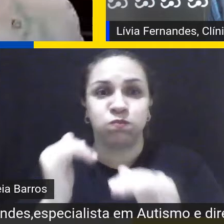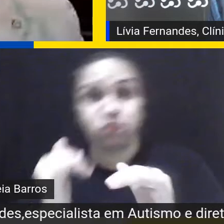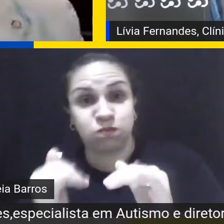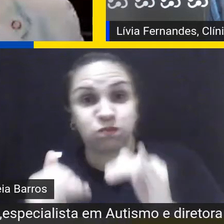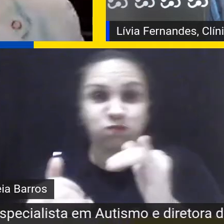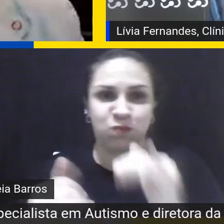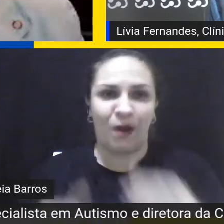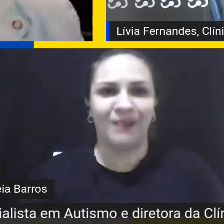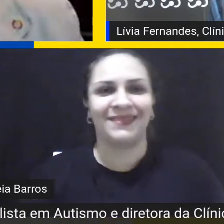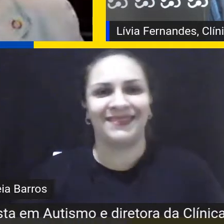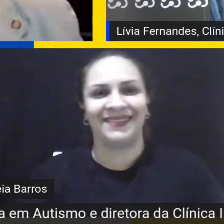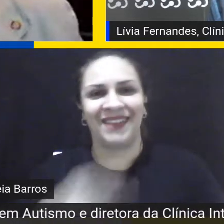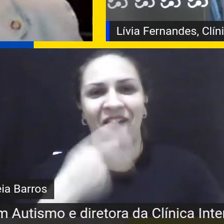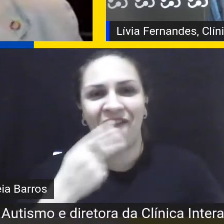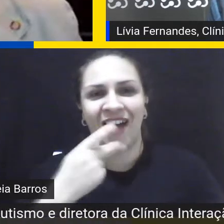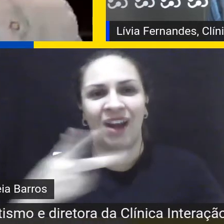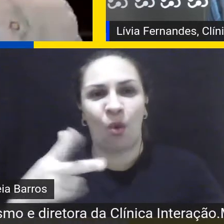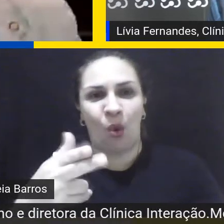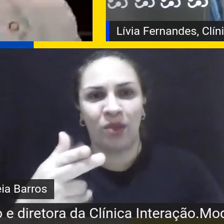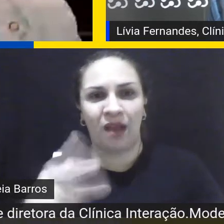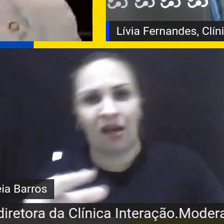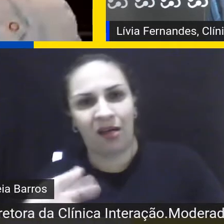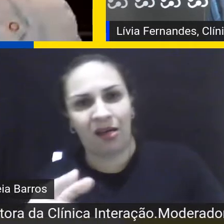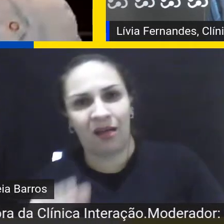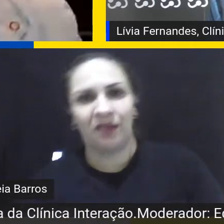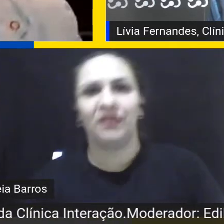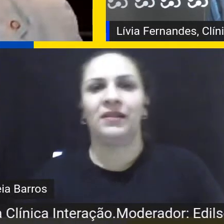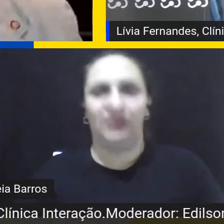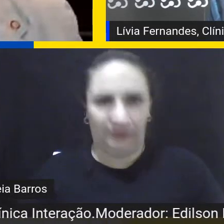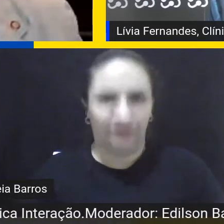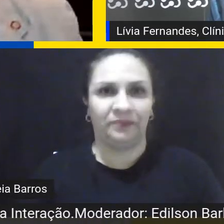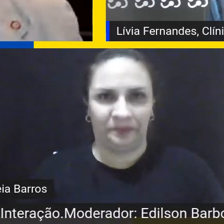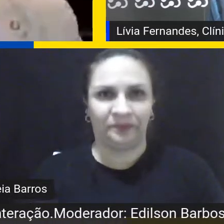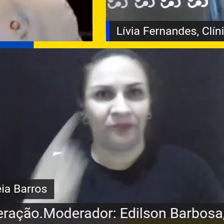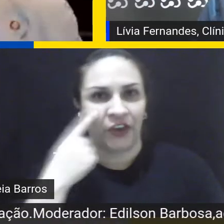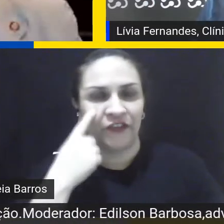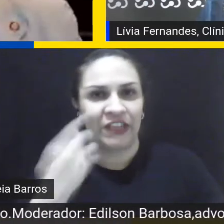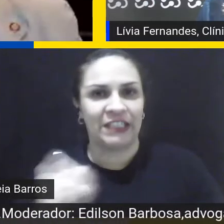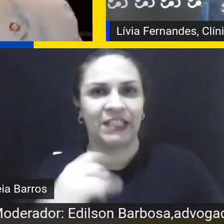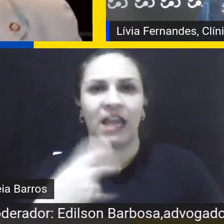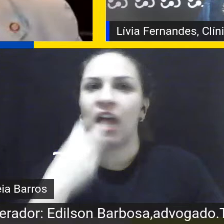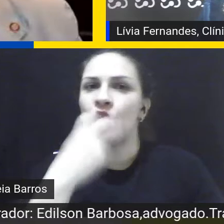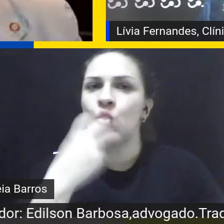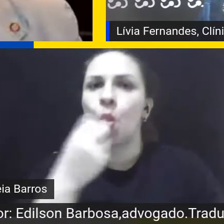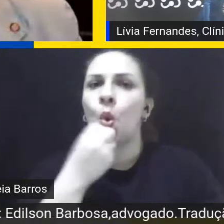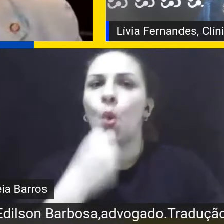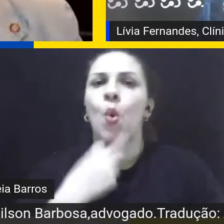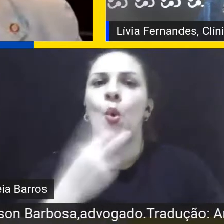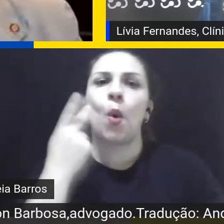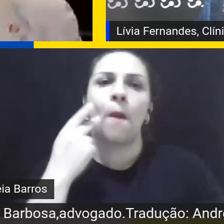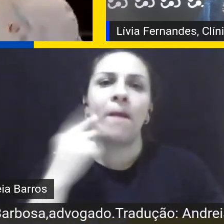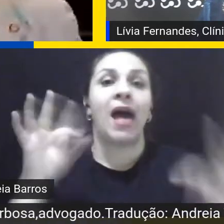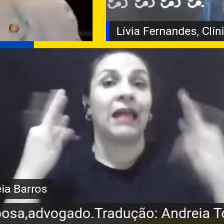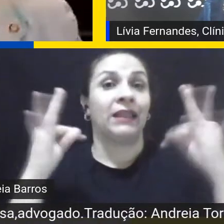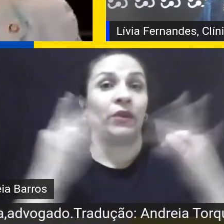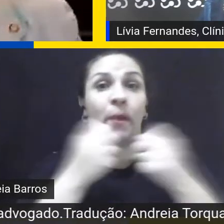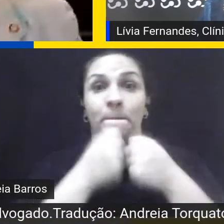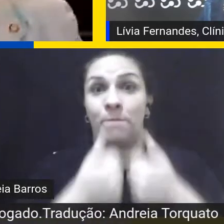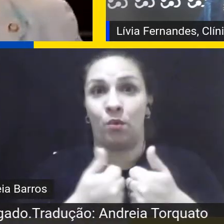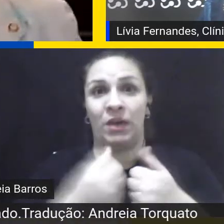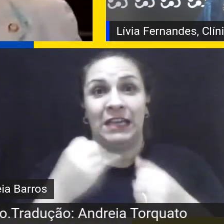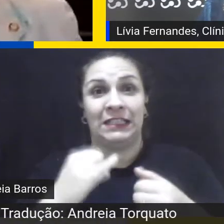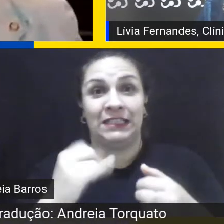quando você fala. Vamos ver se voltou. Que a tecnologia é assim, né? Ela fica irritada, a gente